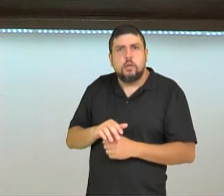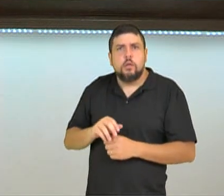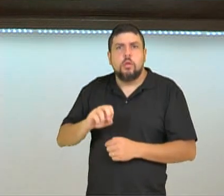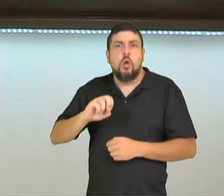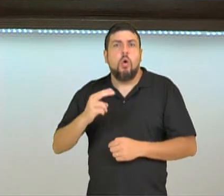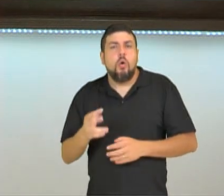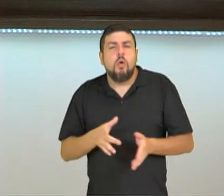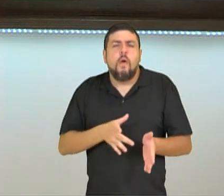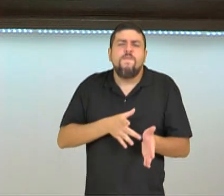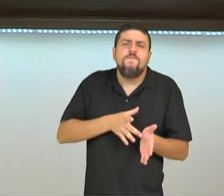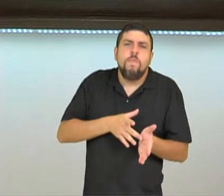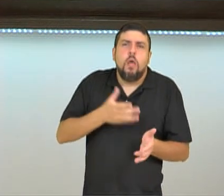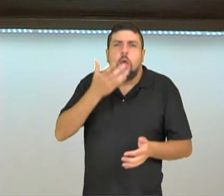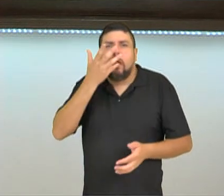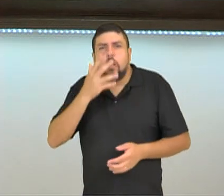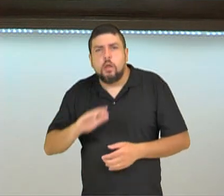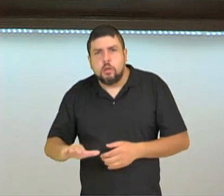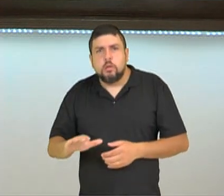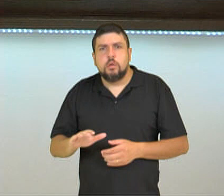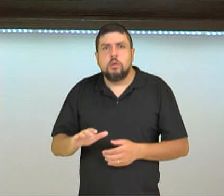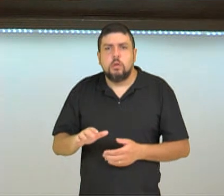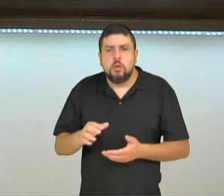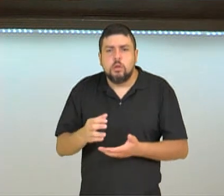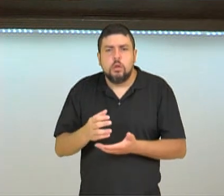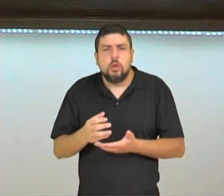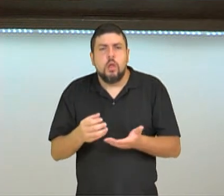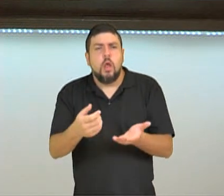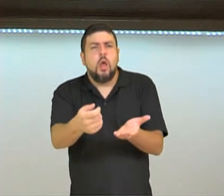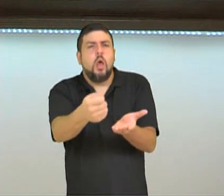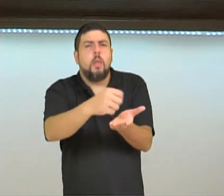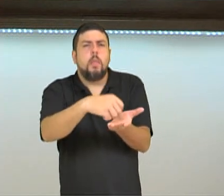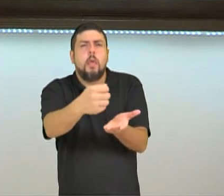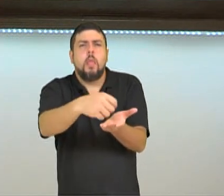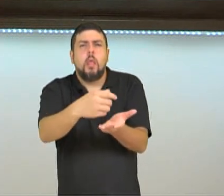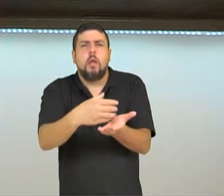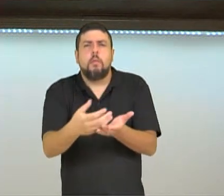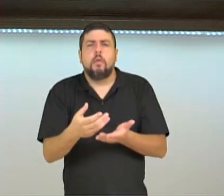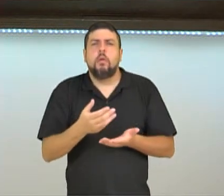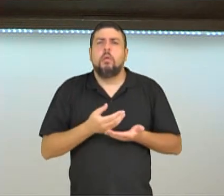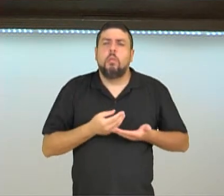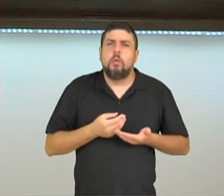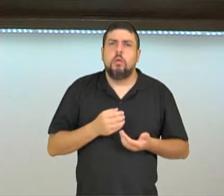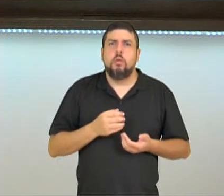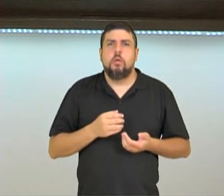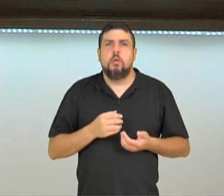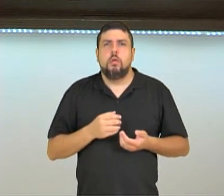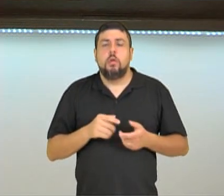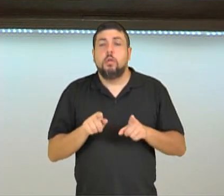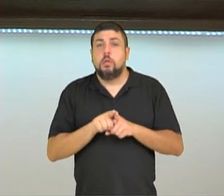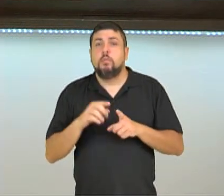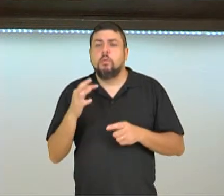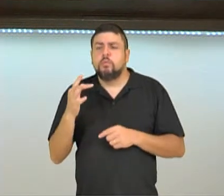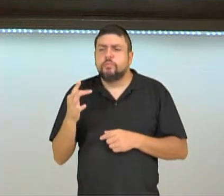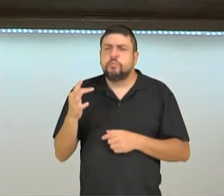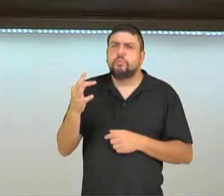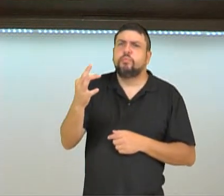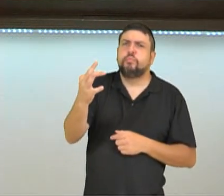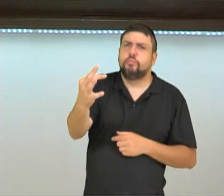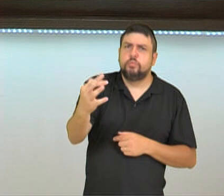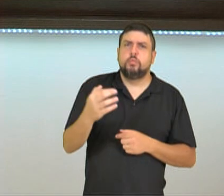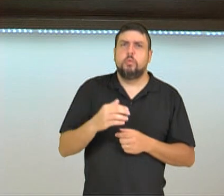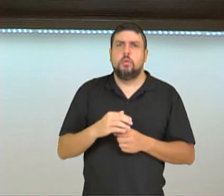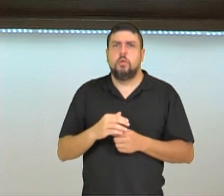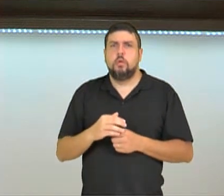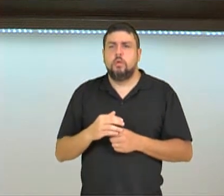criança, e pegando as esmolas, o dinheiro que é dado, e a questão verbal, que fala sobre o futuro, que na sequência